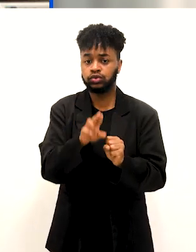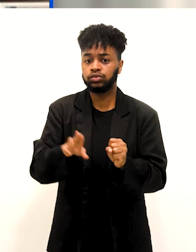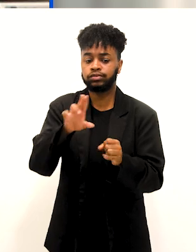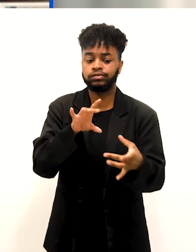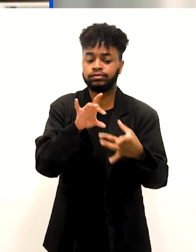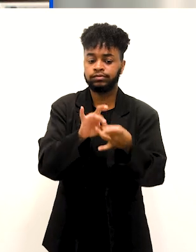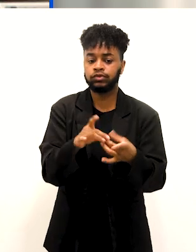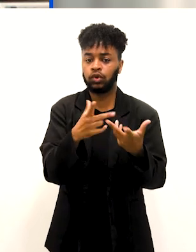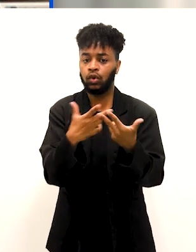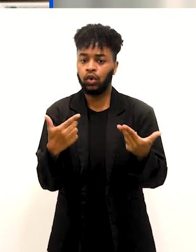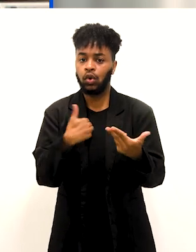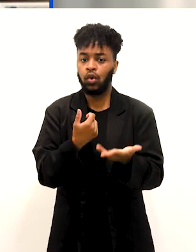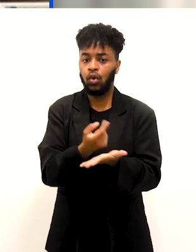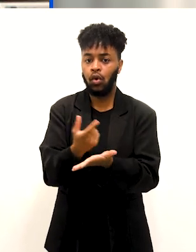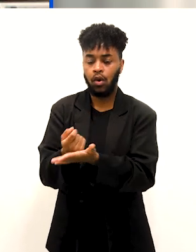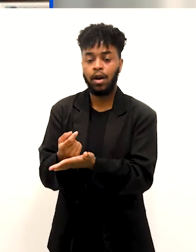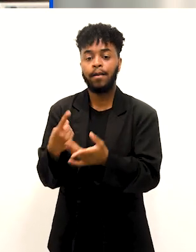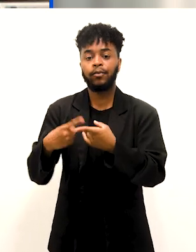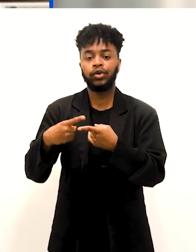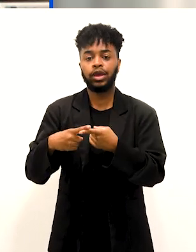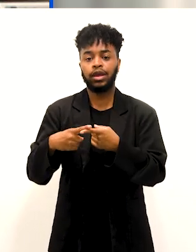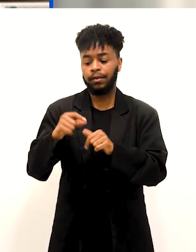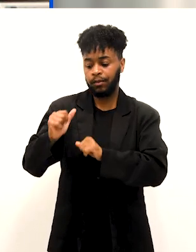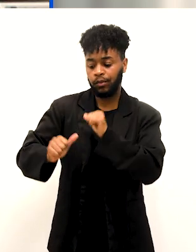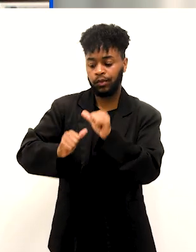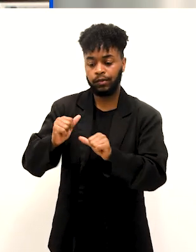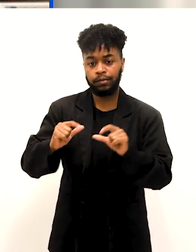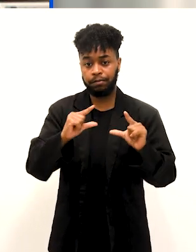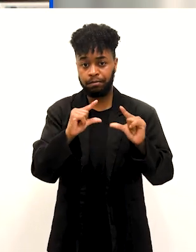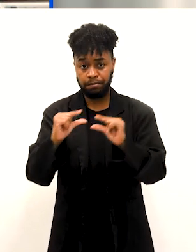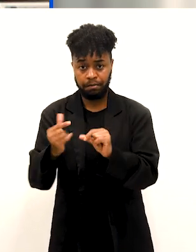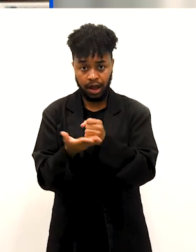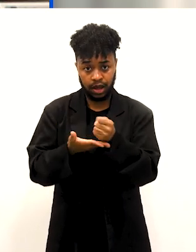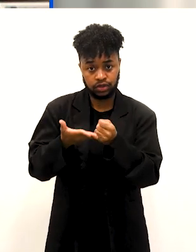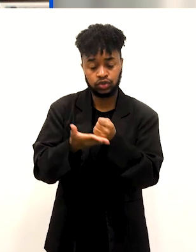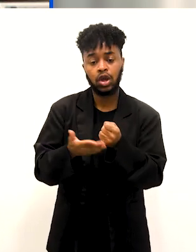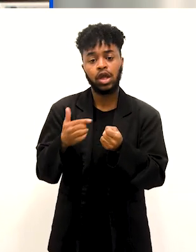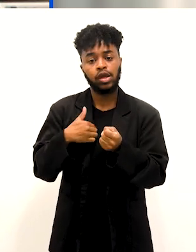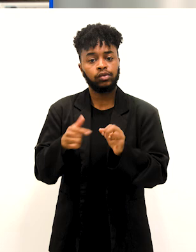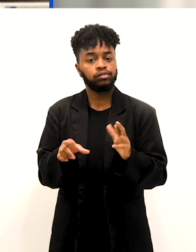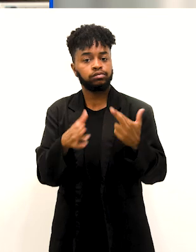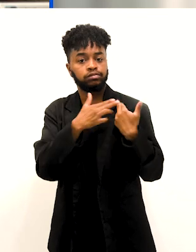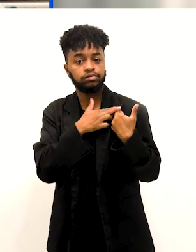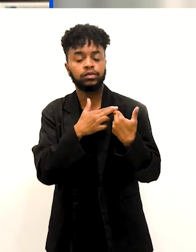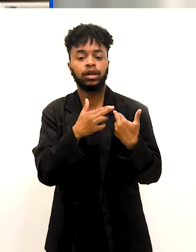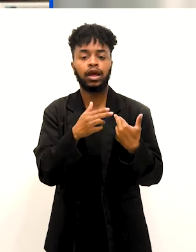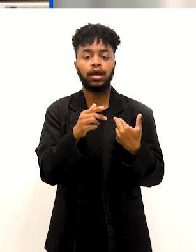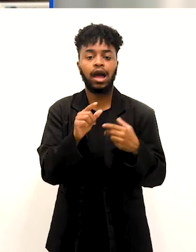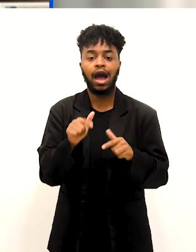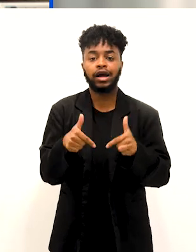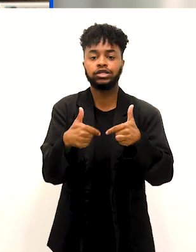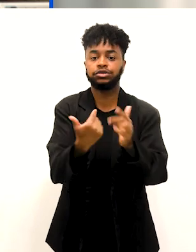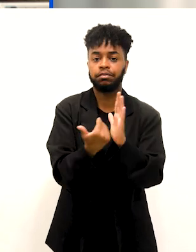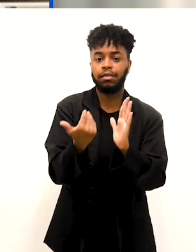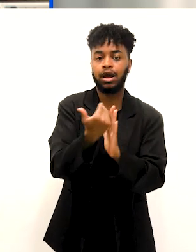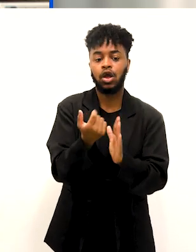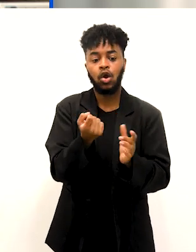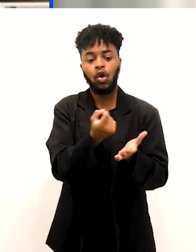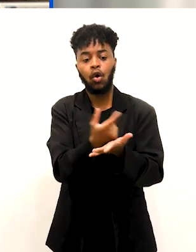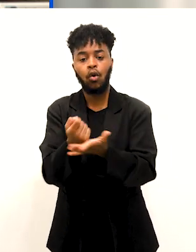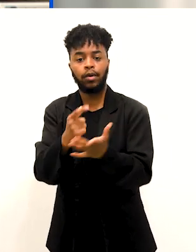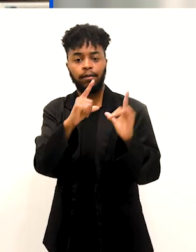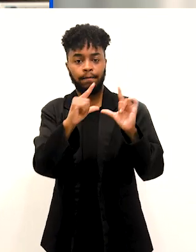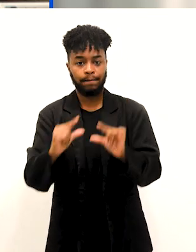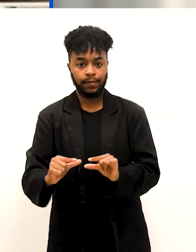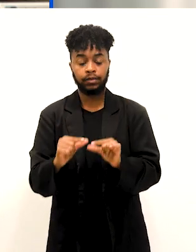consumo. Então, esse processo de migração para o minimalismo é um processo em que eu tenho que assumir uma responsabilidade de fazer mais e comprar menos.